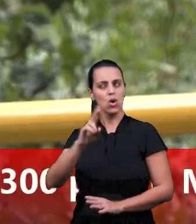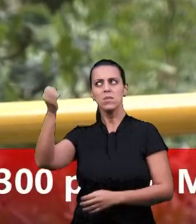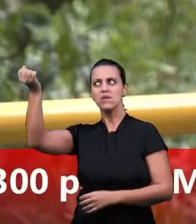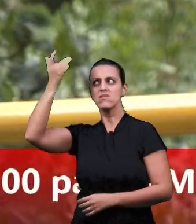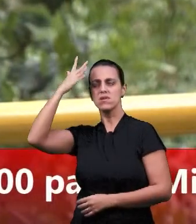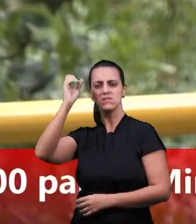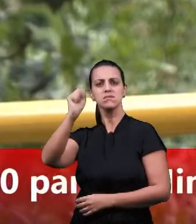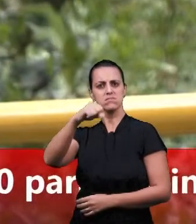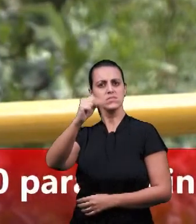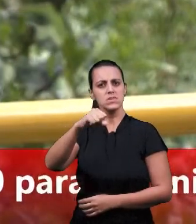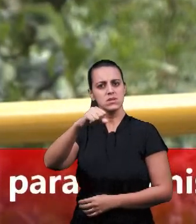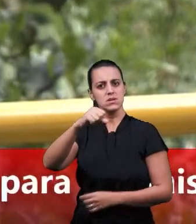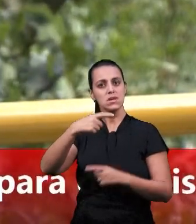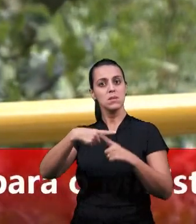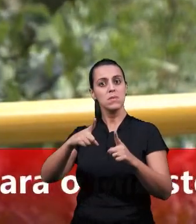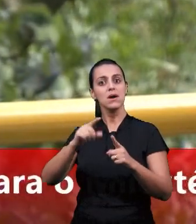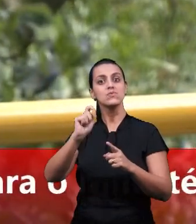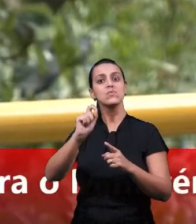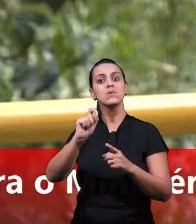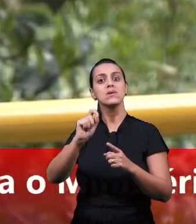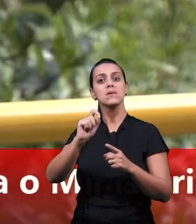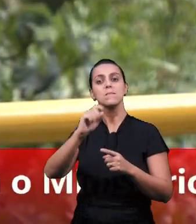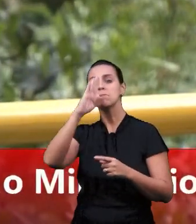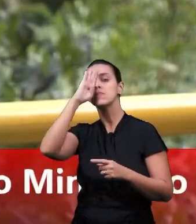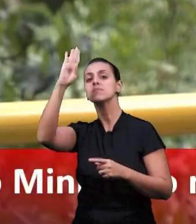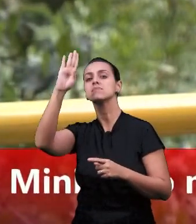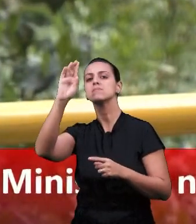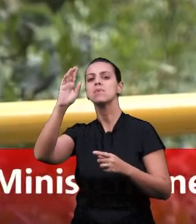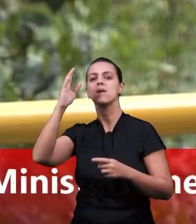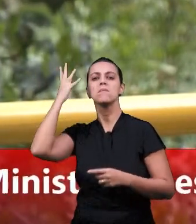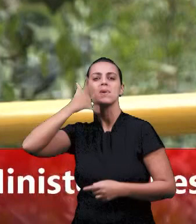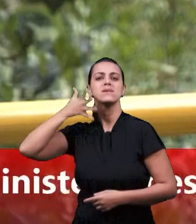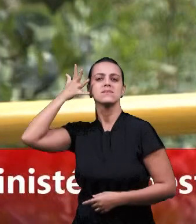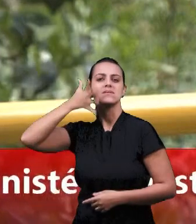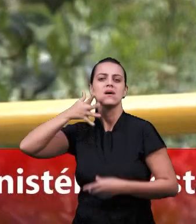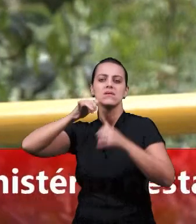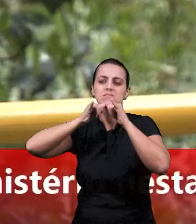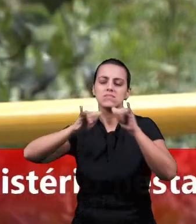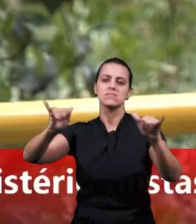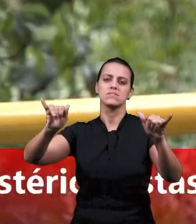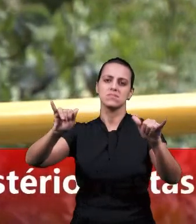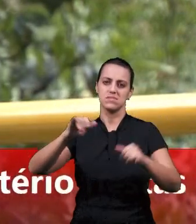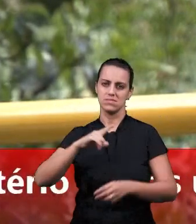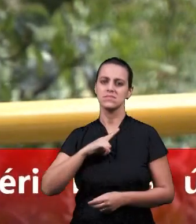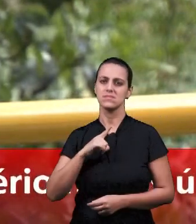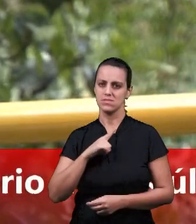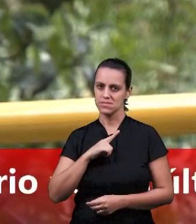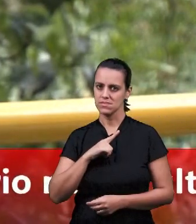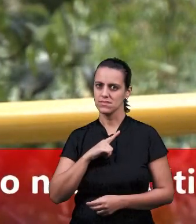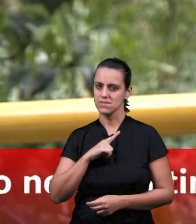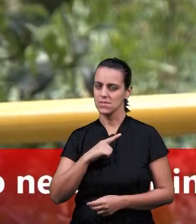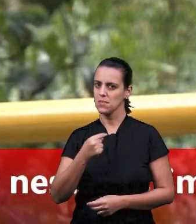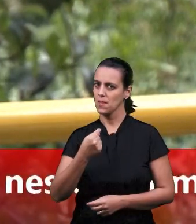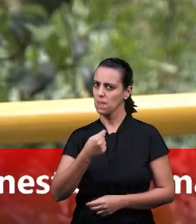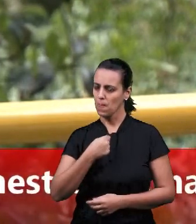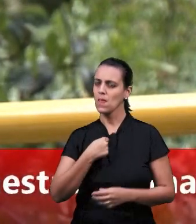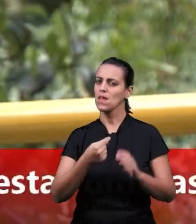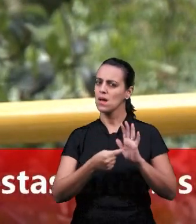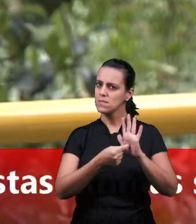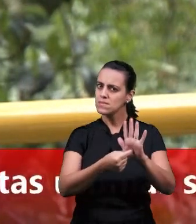ter uma mensagem, e a mensagem que estamos trazendo é essa mesmo. Então, eu estou mostrando aqui para os